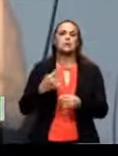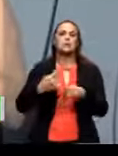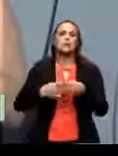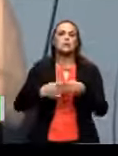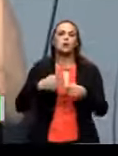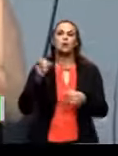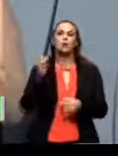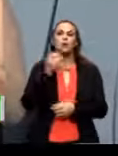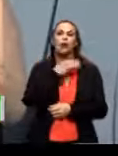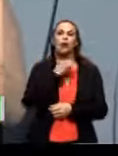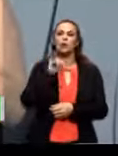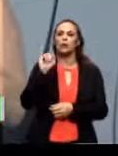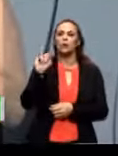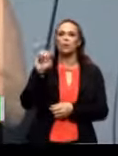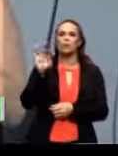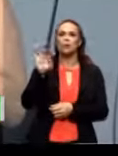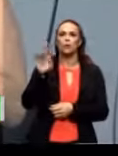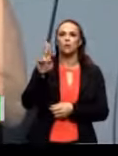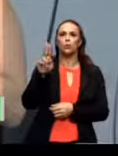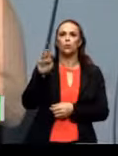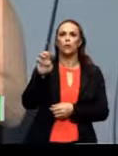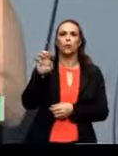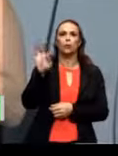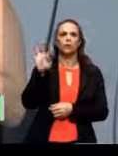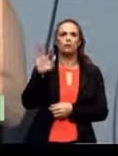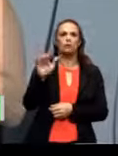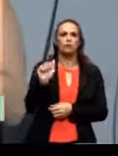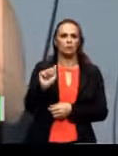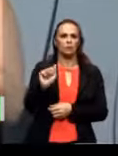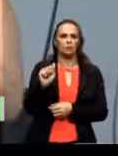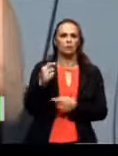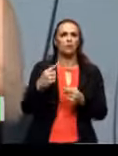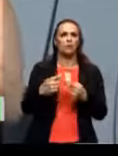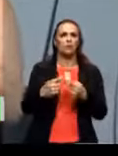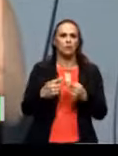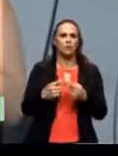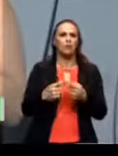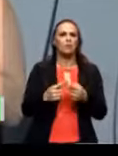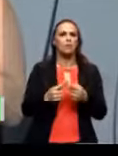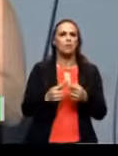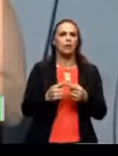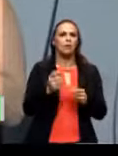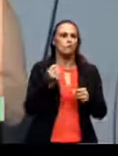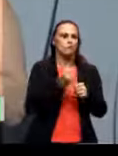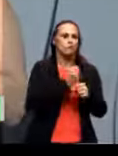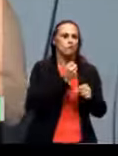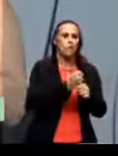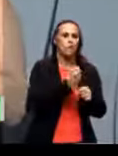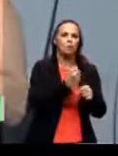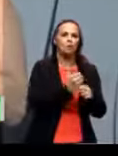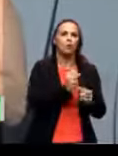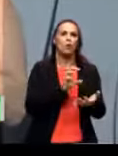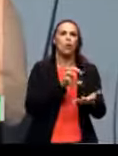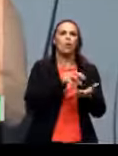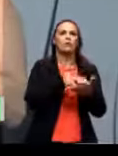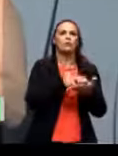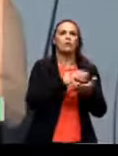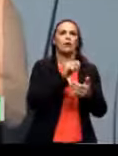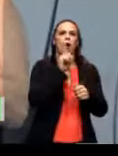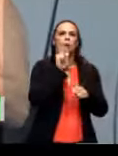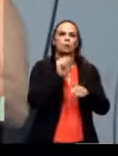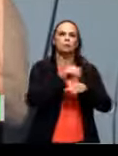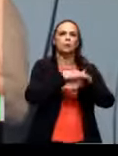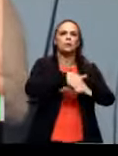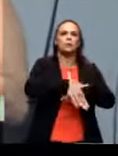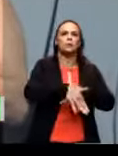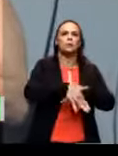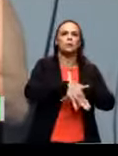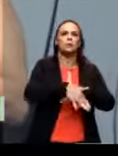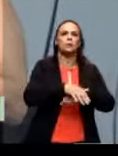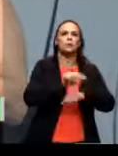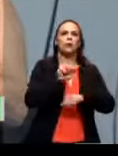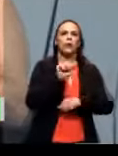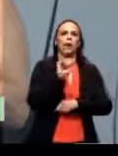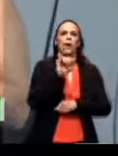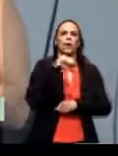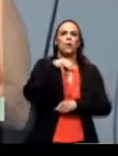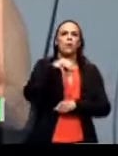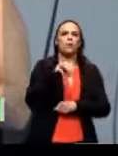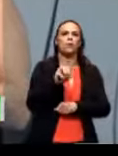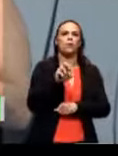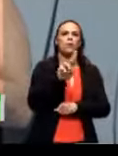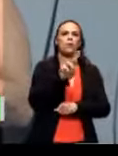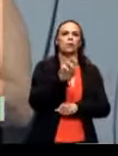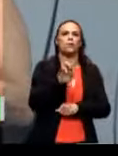formada ali por causa da usina hidrelétrica de Aimorés, que é próximo ali de Valadares. Você constrói uma